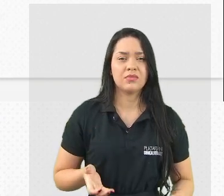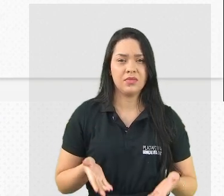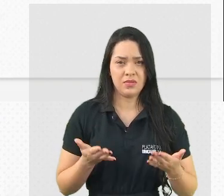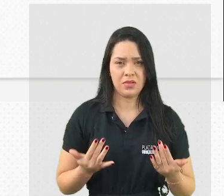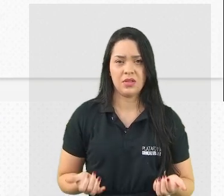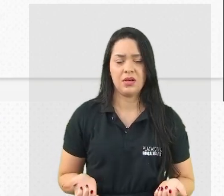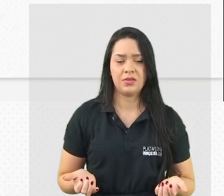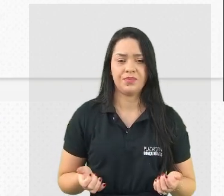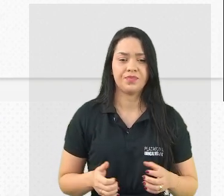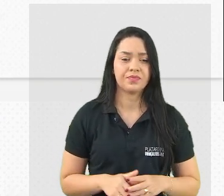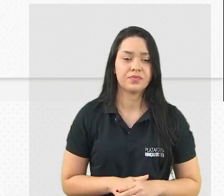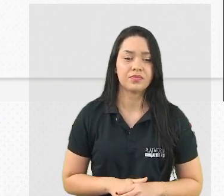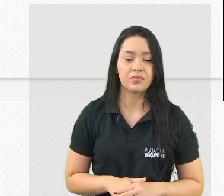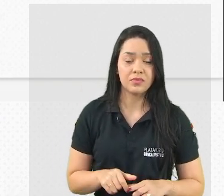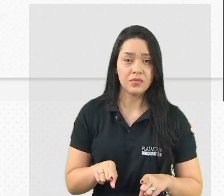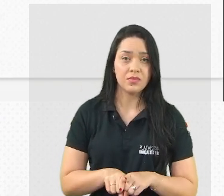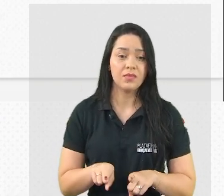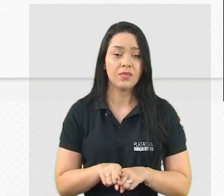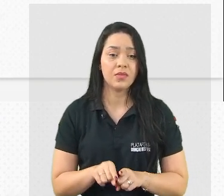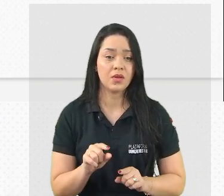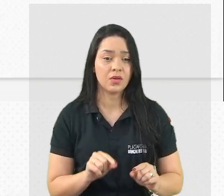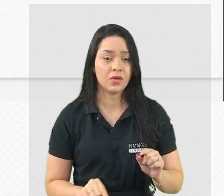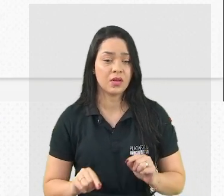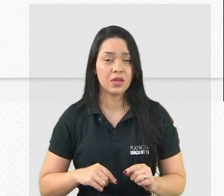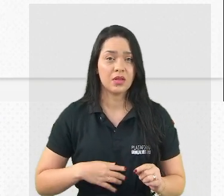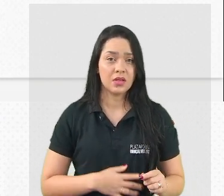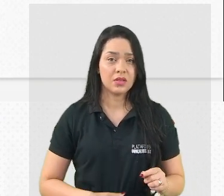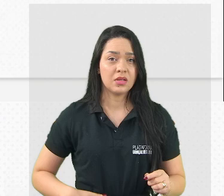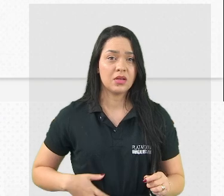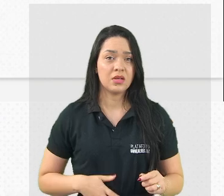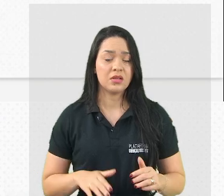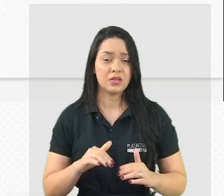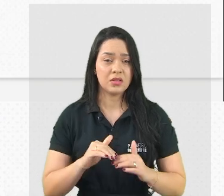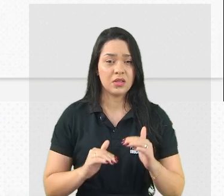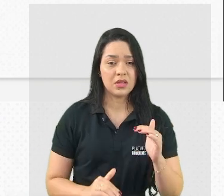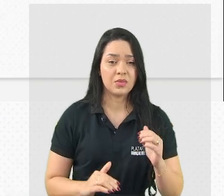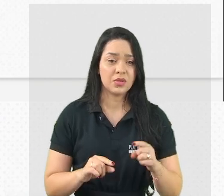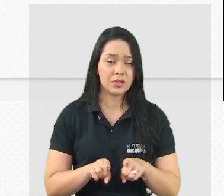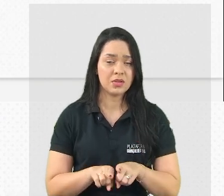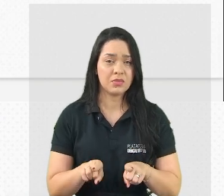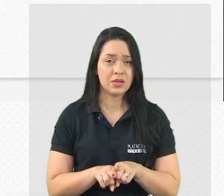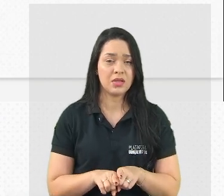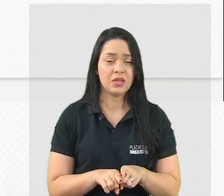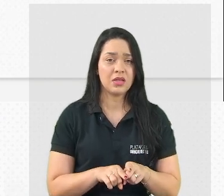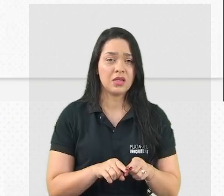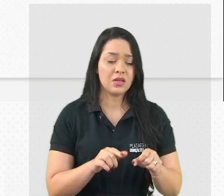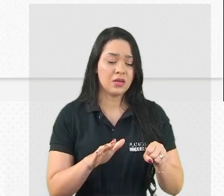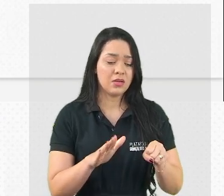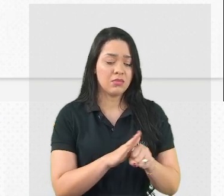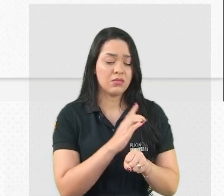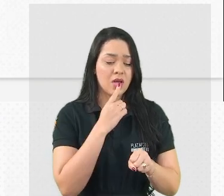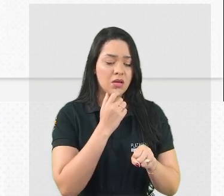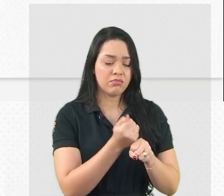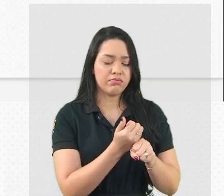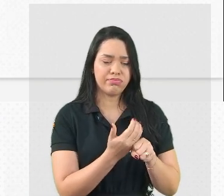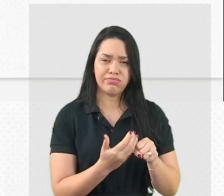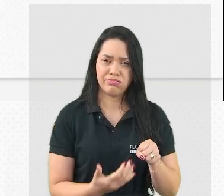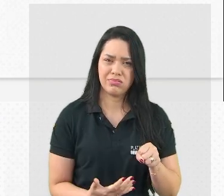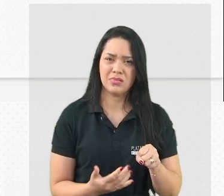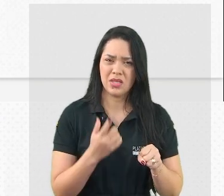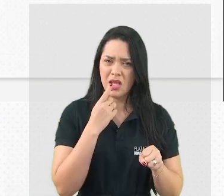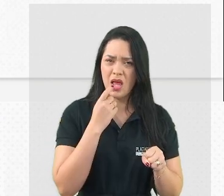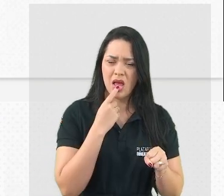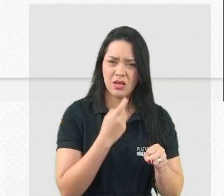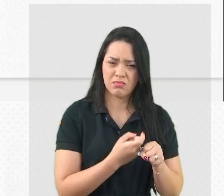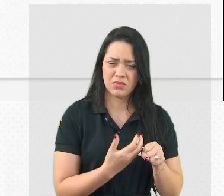dentário. Descomodidade intestinal, desequilíbrio de eletrólitos e sangramento retal. Esses são um dos sintomas da